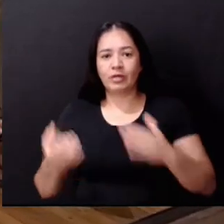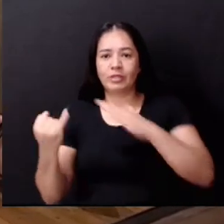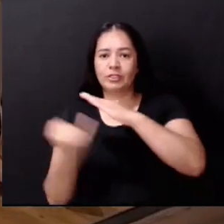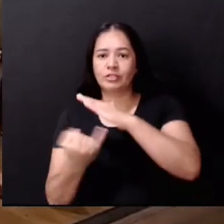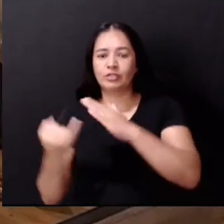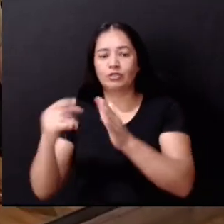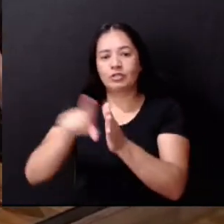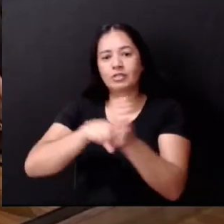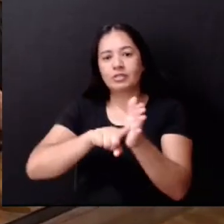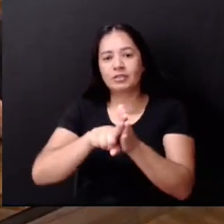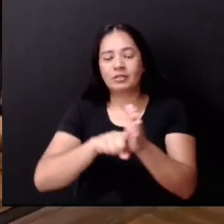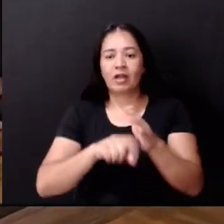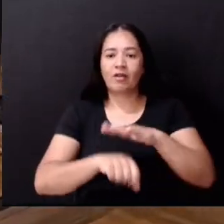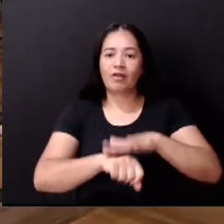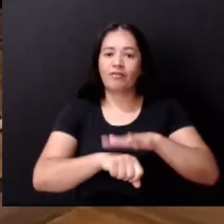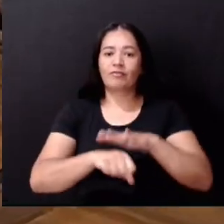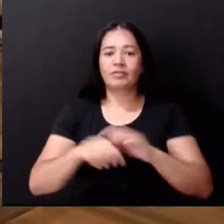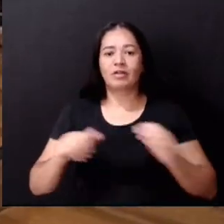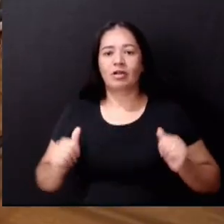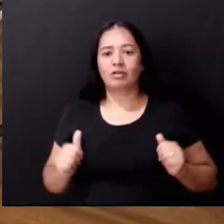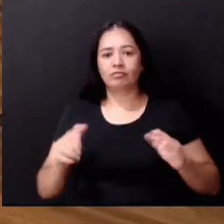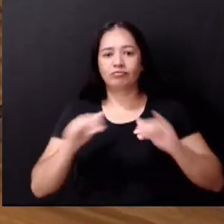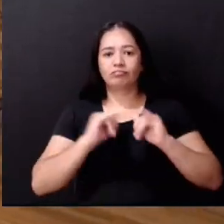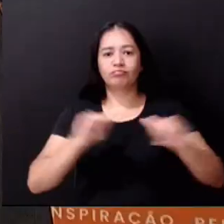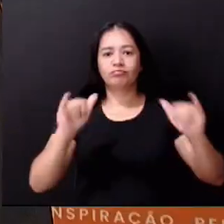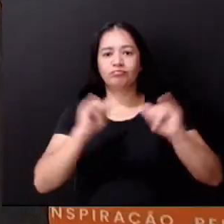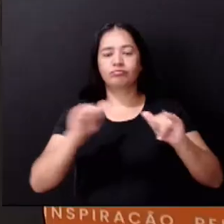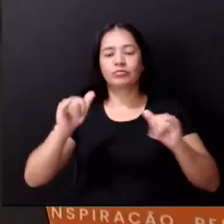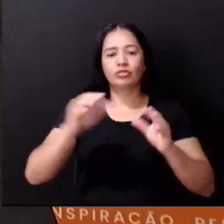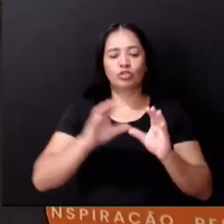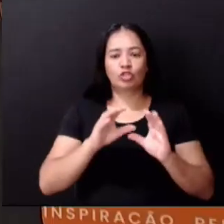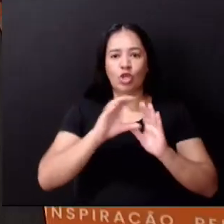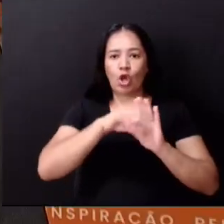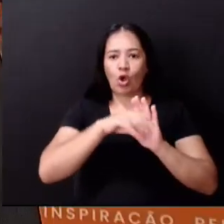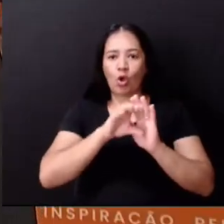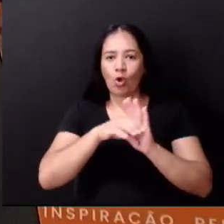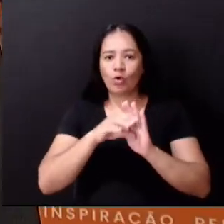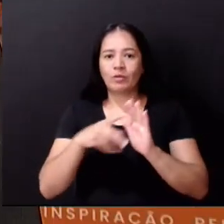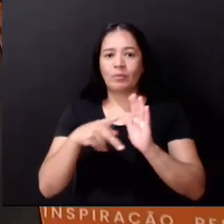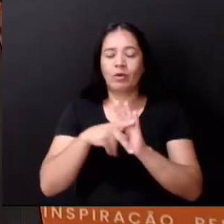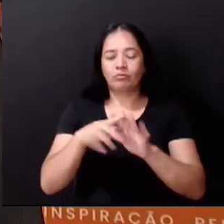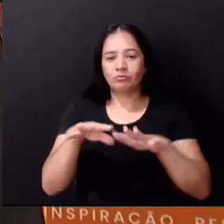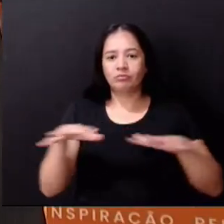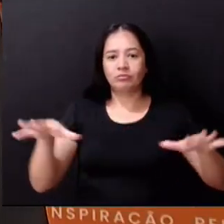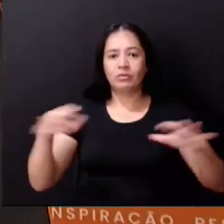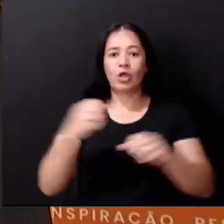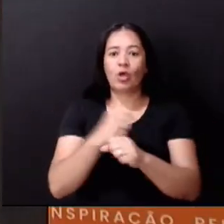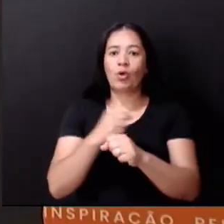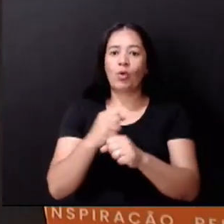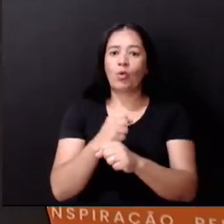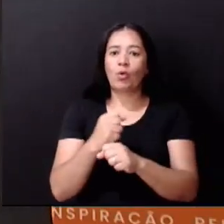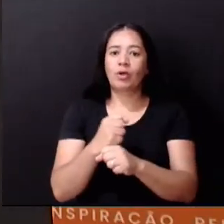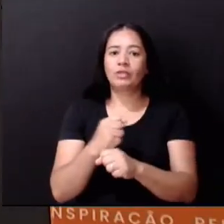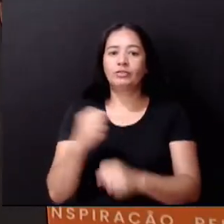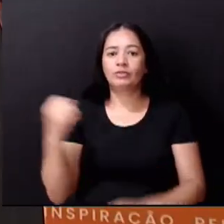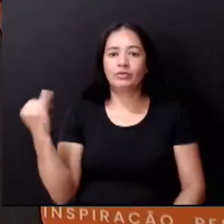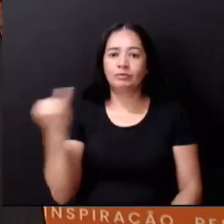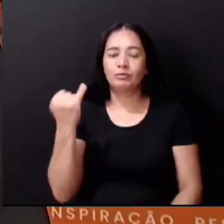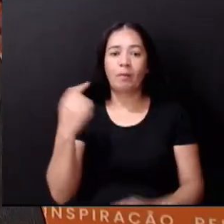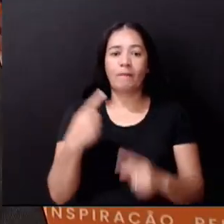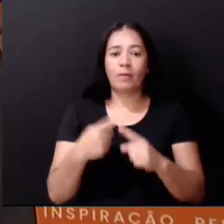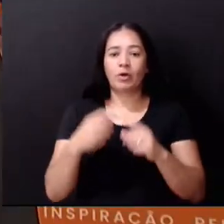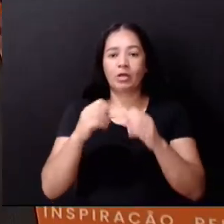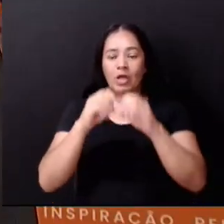realizar ações de divulgação dos conceitos e temas da área. É um ano importante porque a Unesco declarou 2025 como o ano